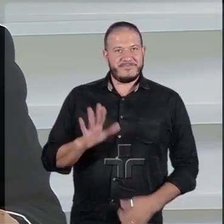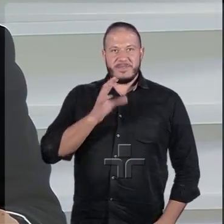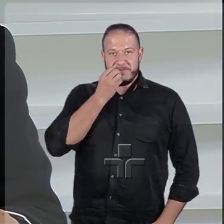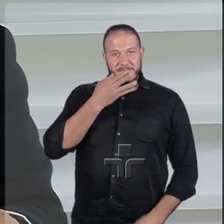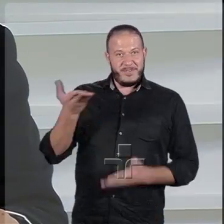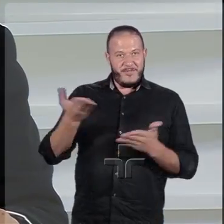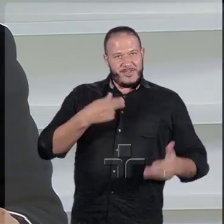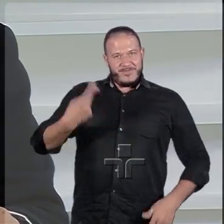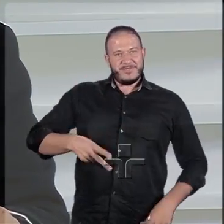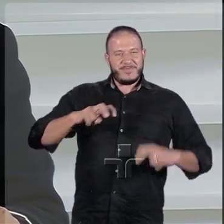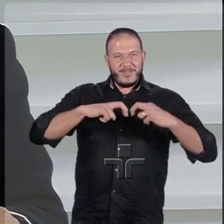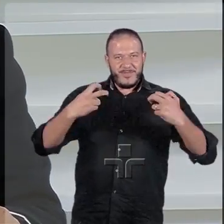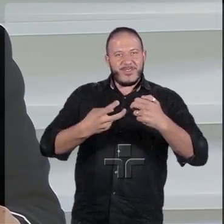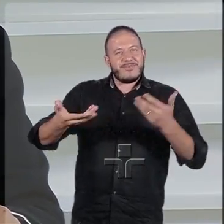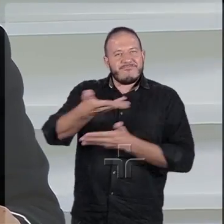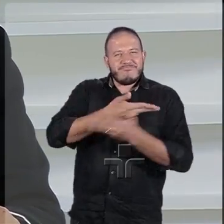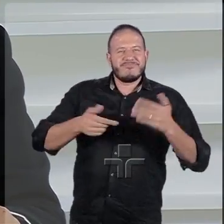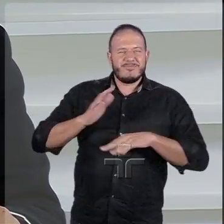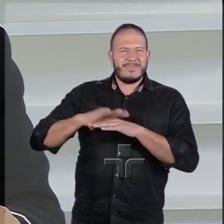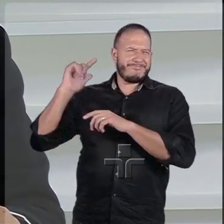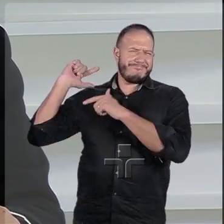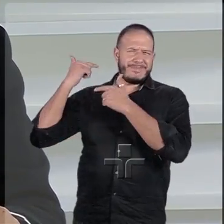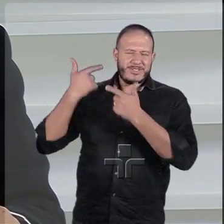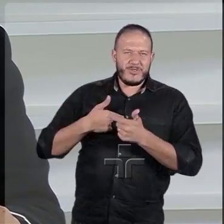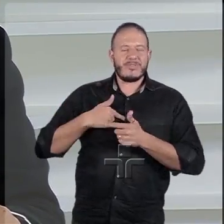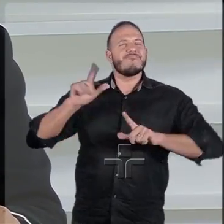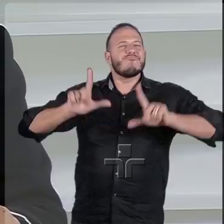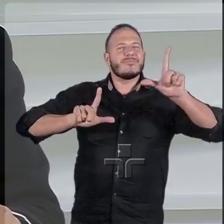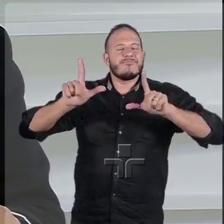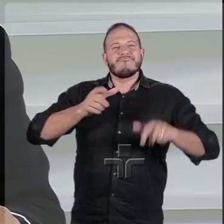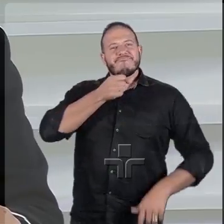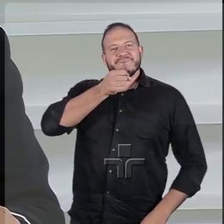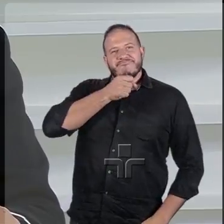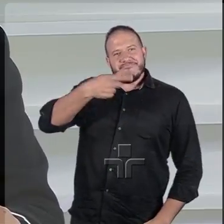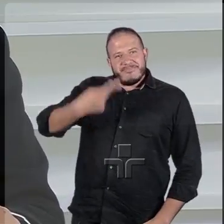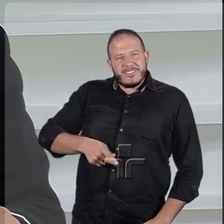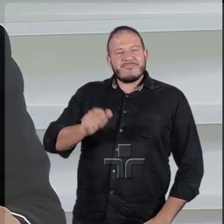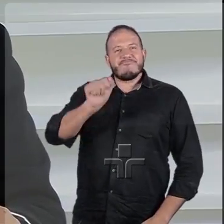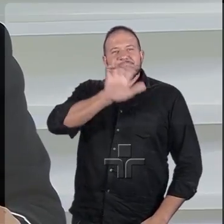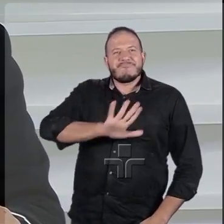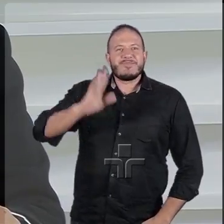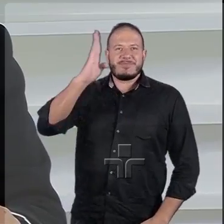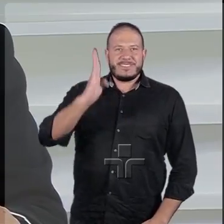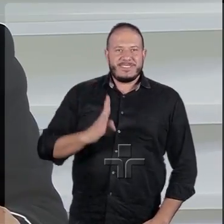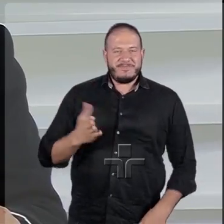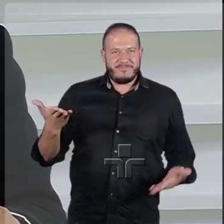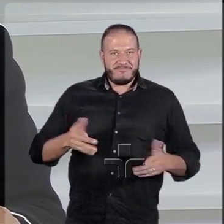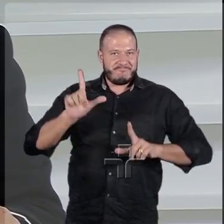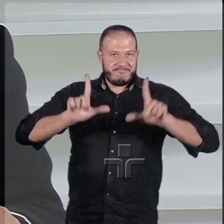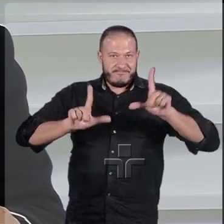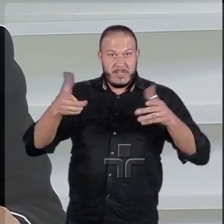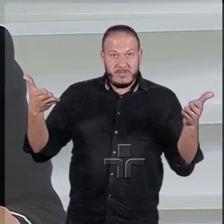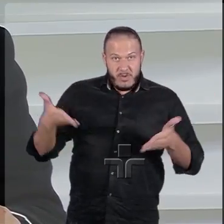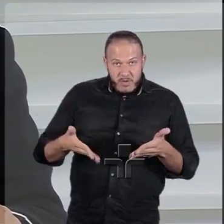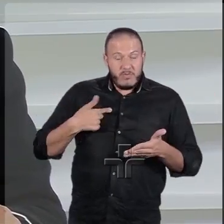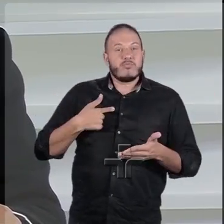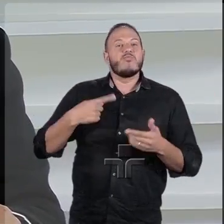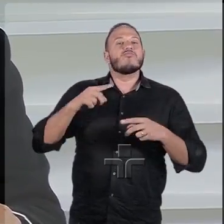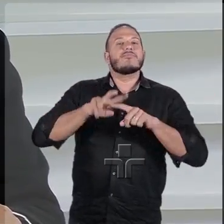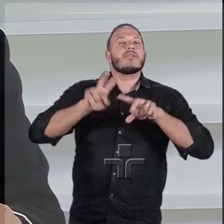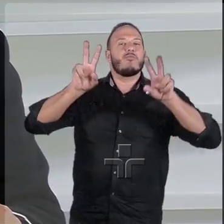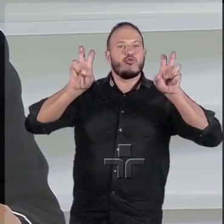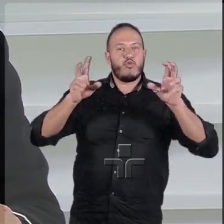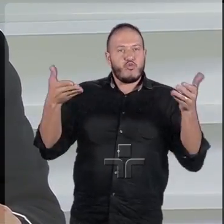Bem-vindos ao Roda Viva, o mais tradicional programa de entrevistas da TV brasileira. Na edição de hoje, vamos debater